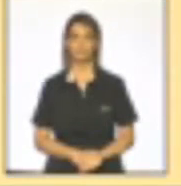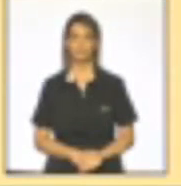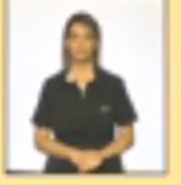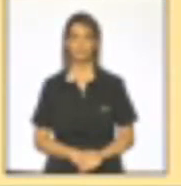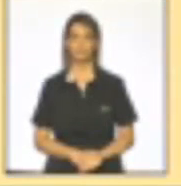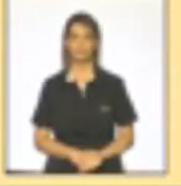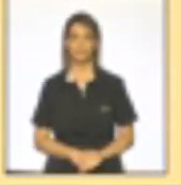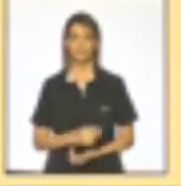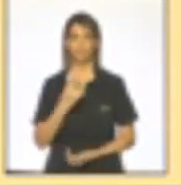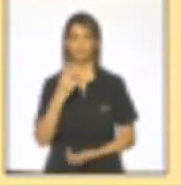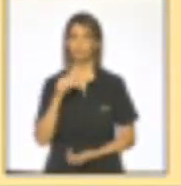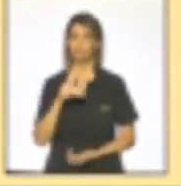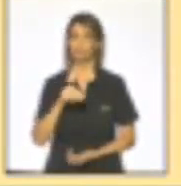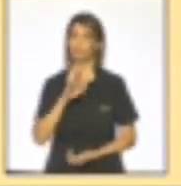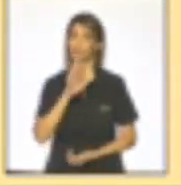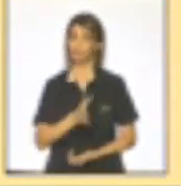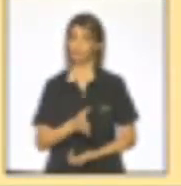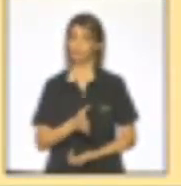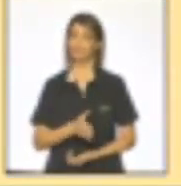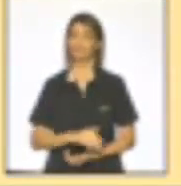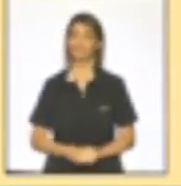Passaram 2 minutos.